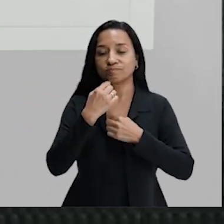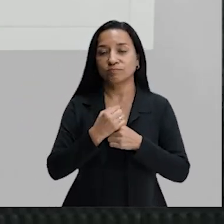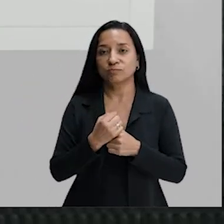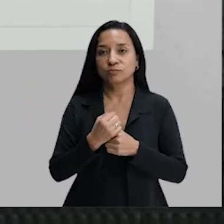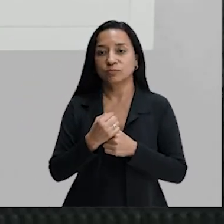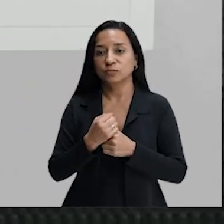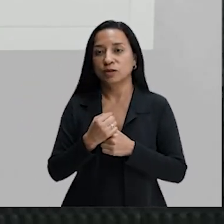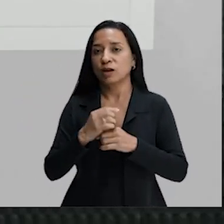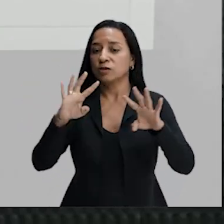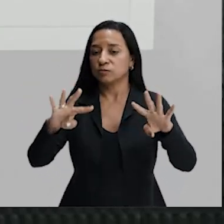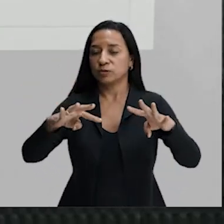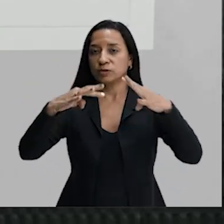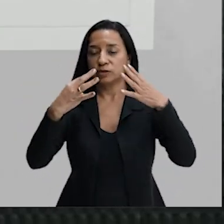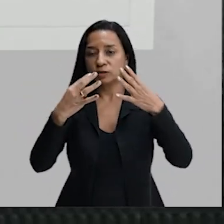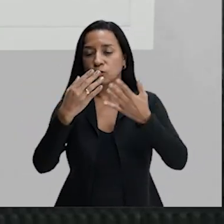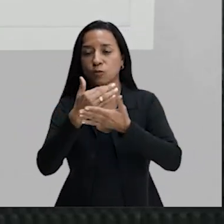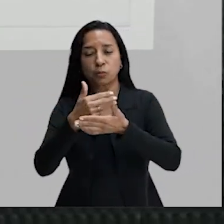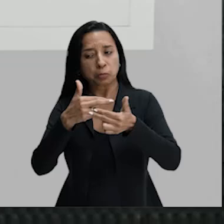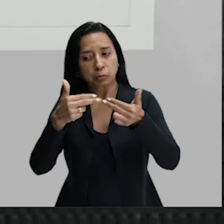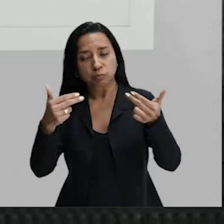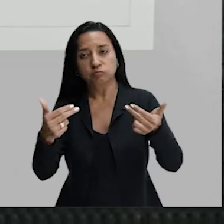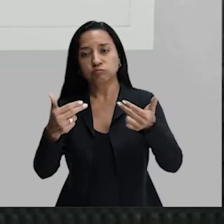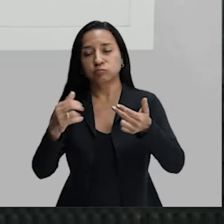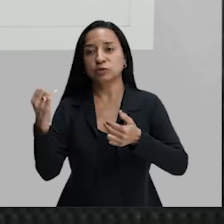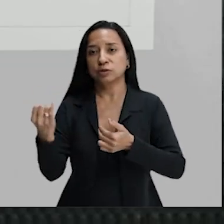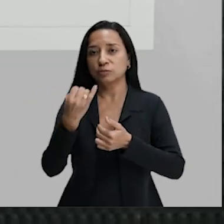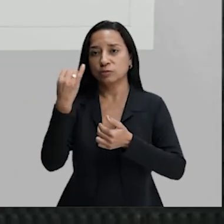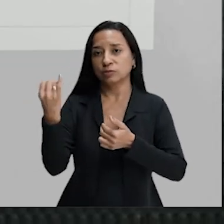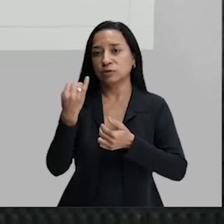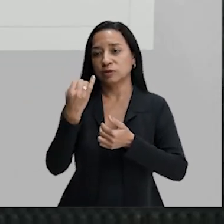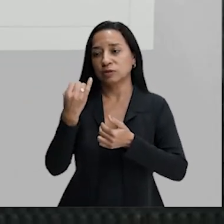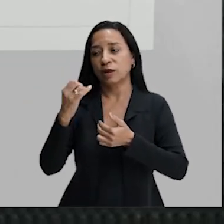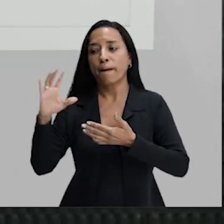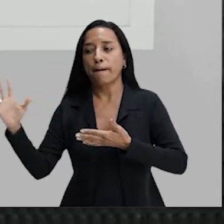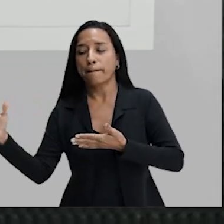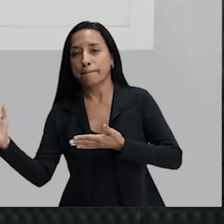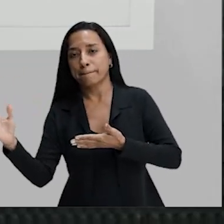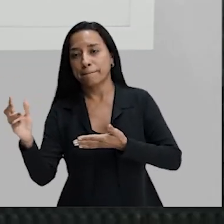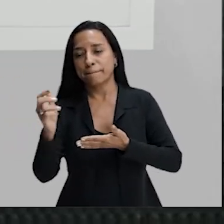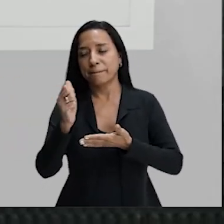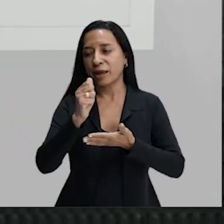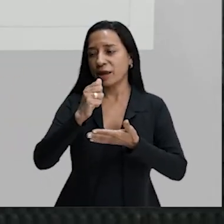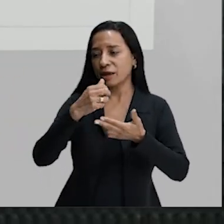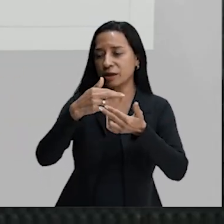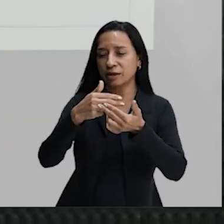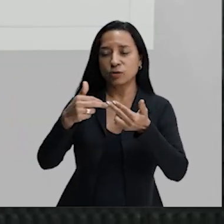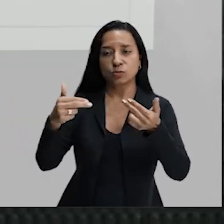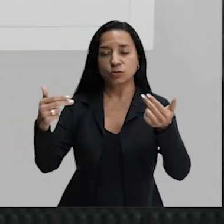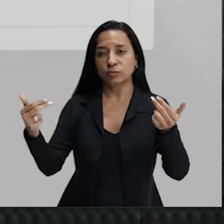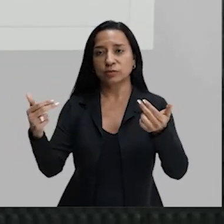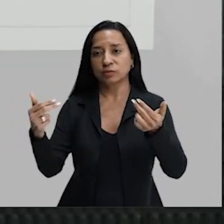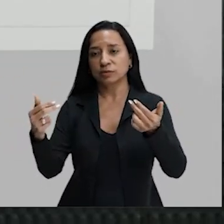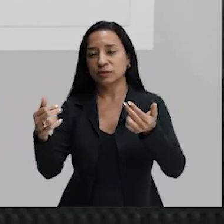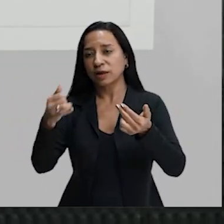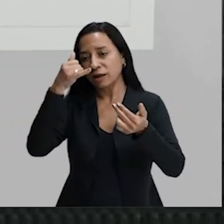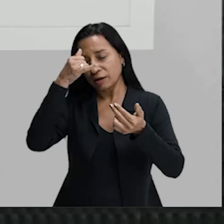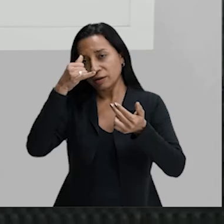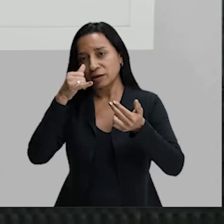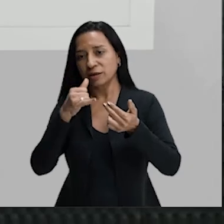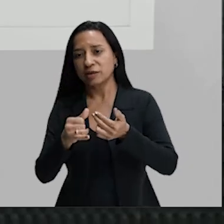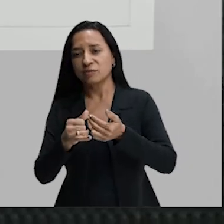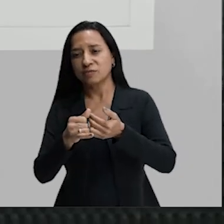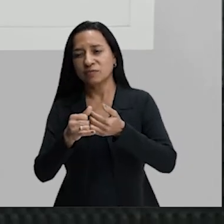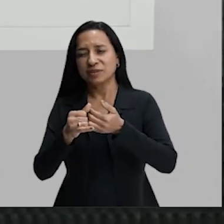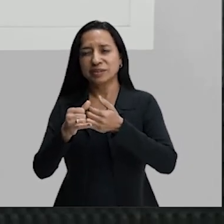muito importante. Sempre eu faço a mesma coisa. Pegue aí todo o material, vamos evitar dispersão, vamos evitar perder a atenção, vamos